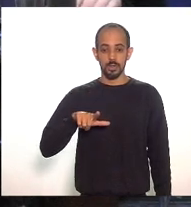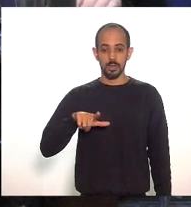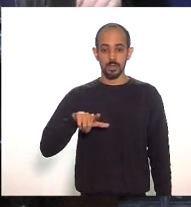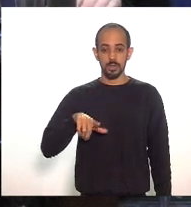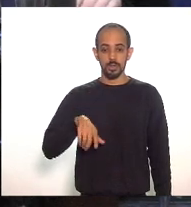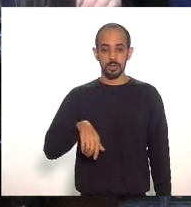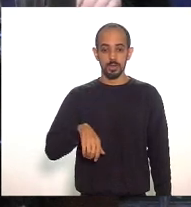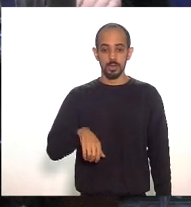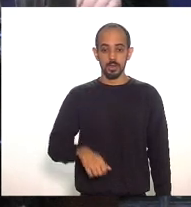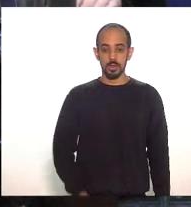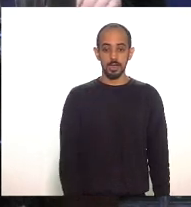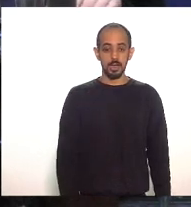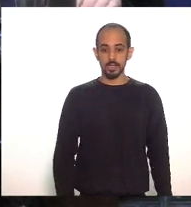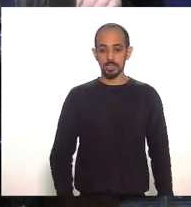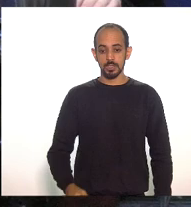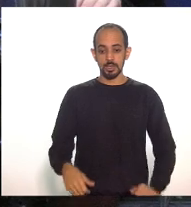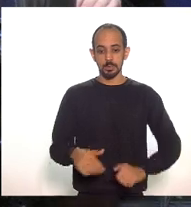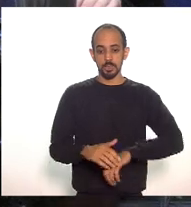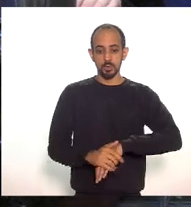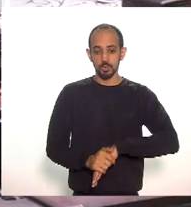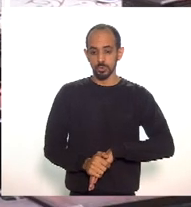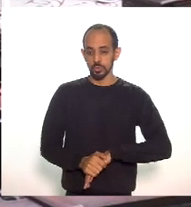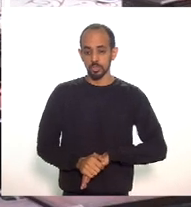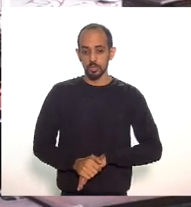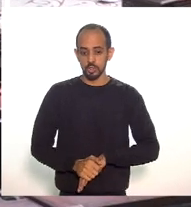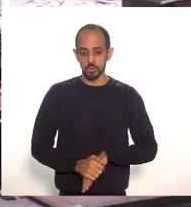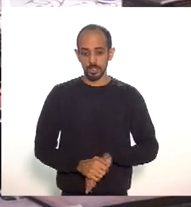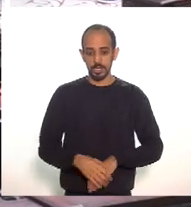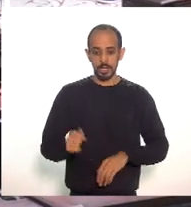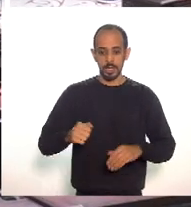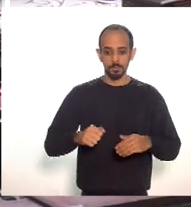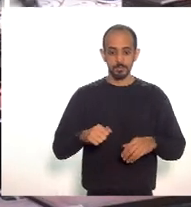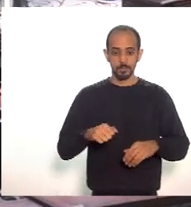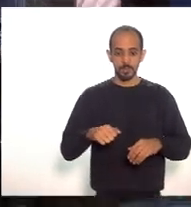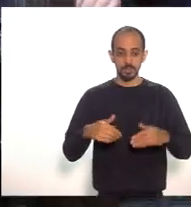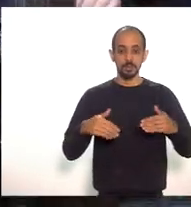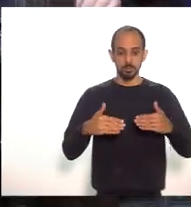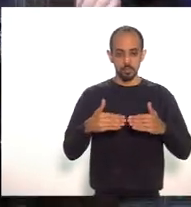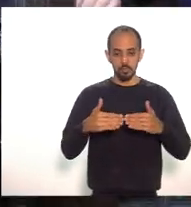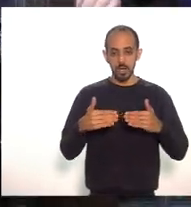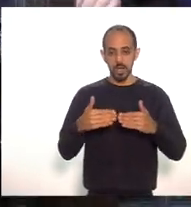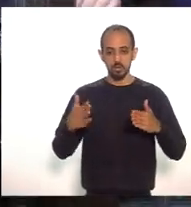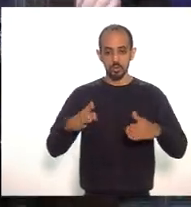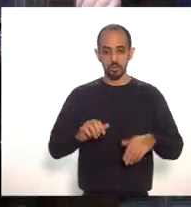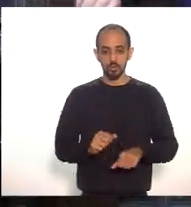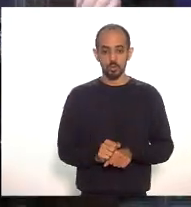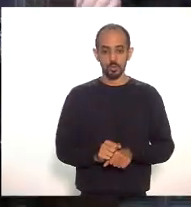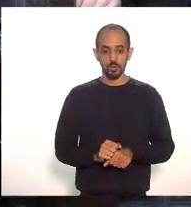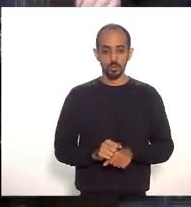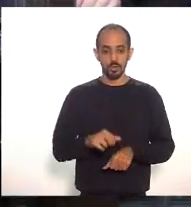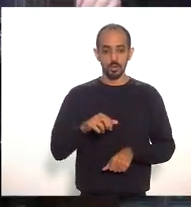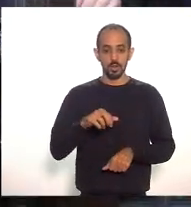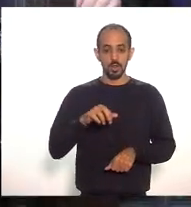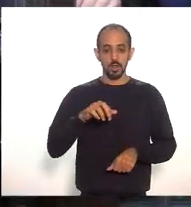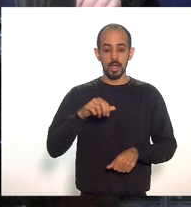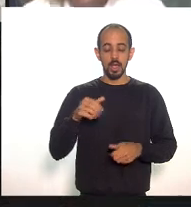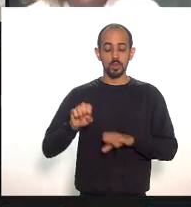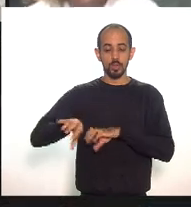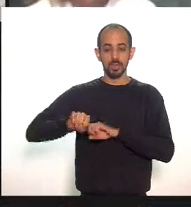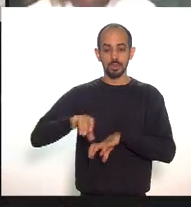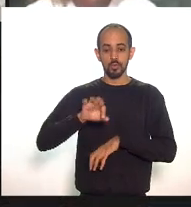o deputado Sérgio Fernandes o parecer favorável da comissão de educação Deputado Flávio serafini